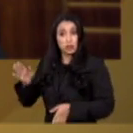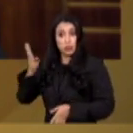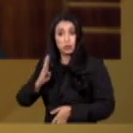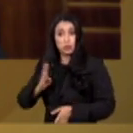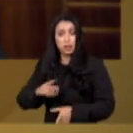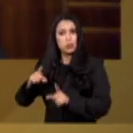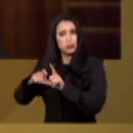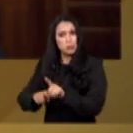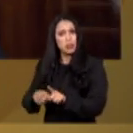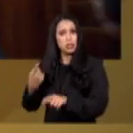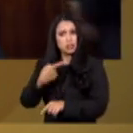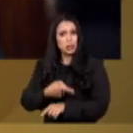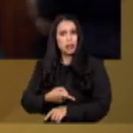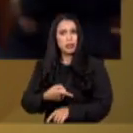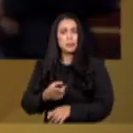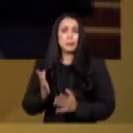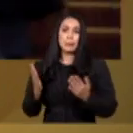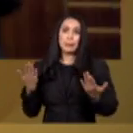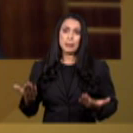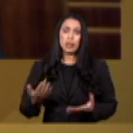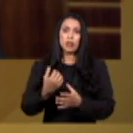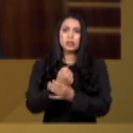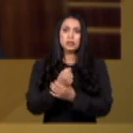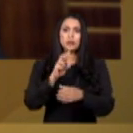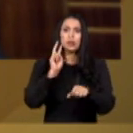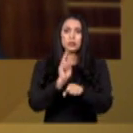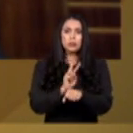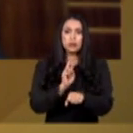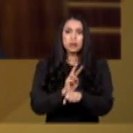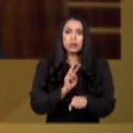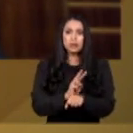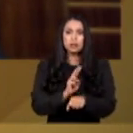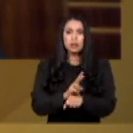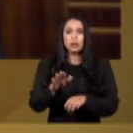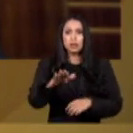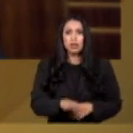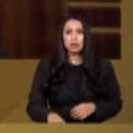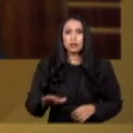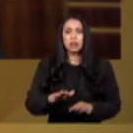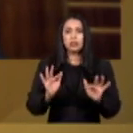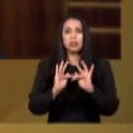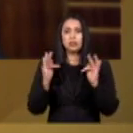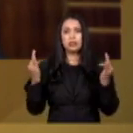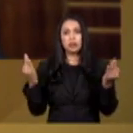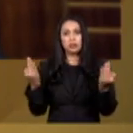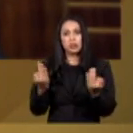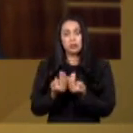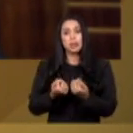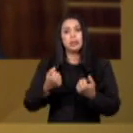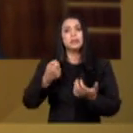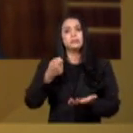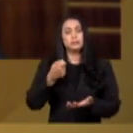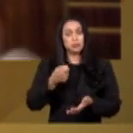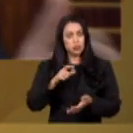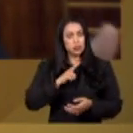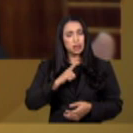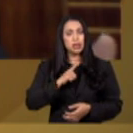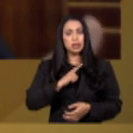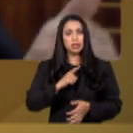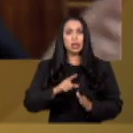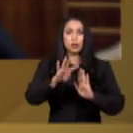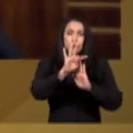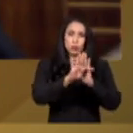recursos das organizações públicas e privadas especial fica transmitida fazendas públicas regionalizadas política